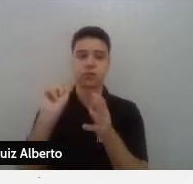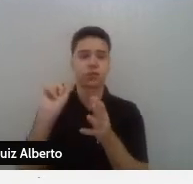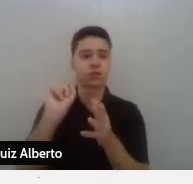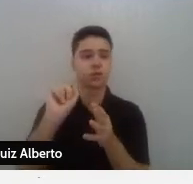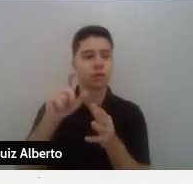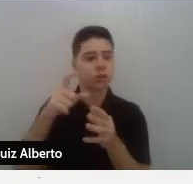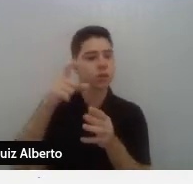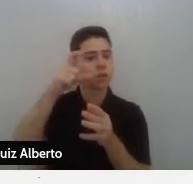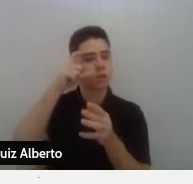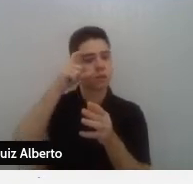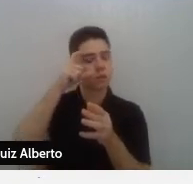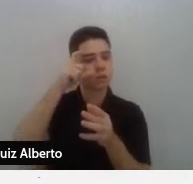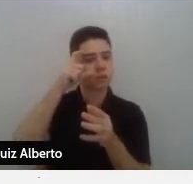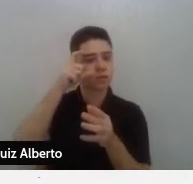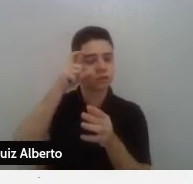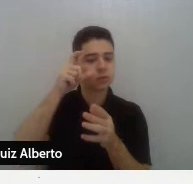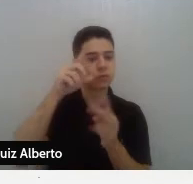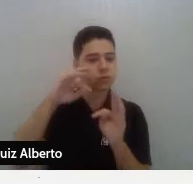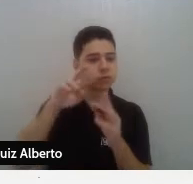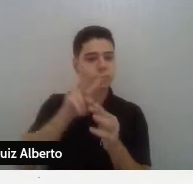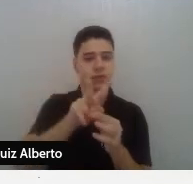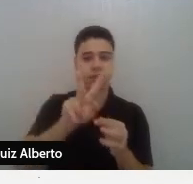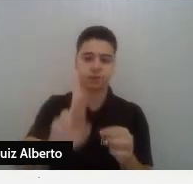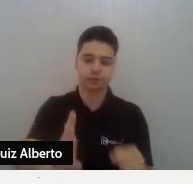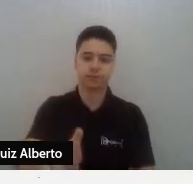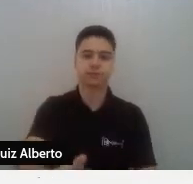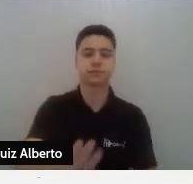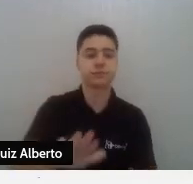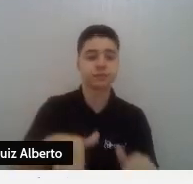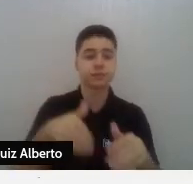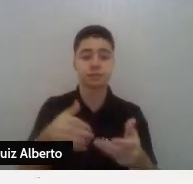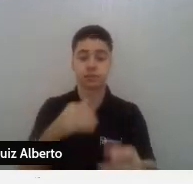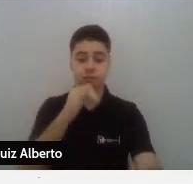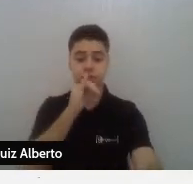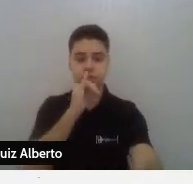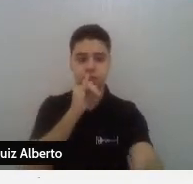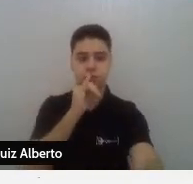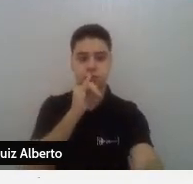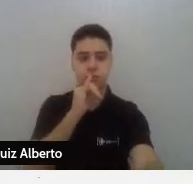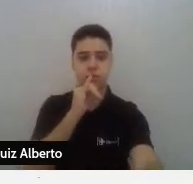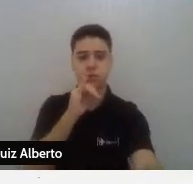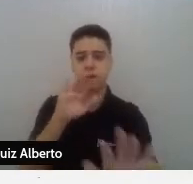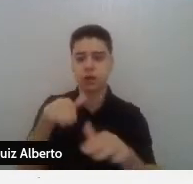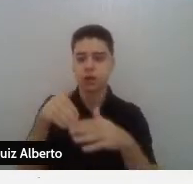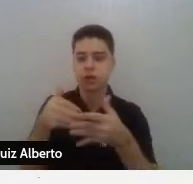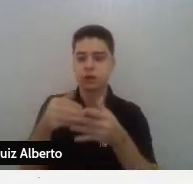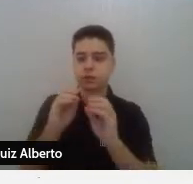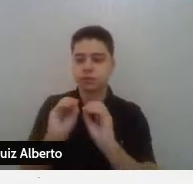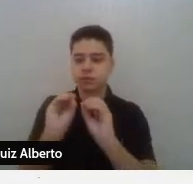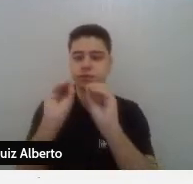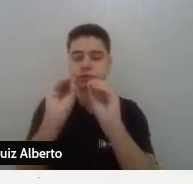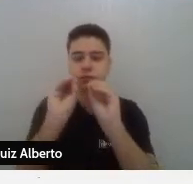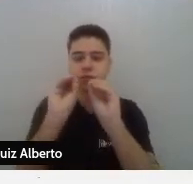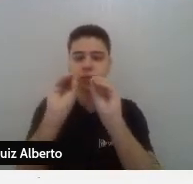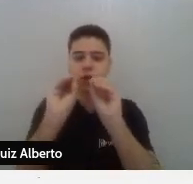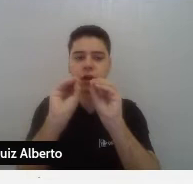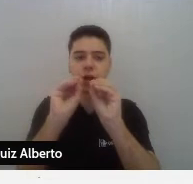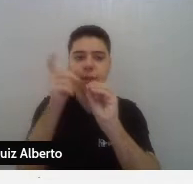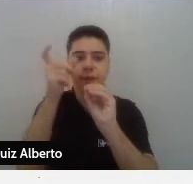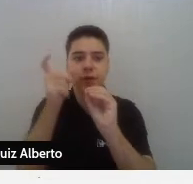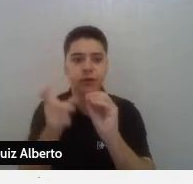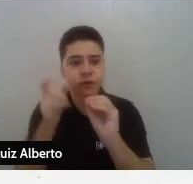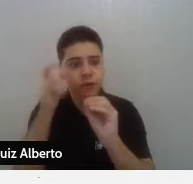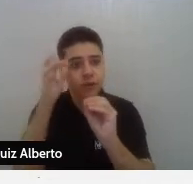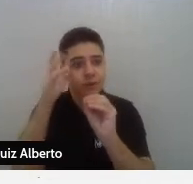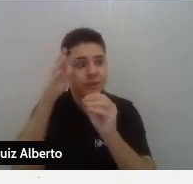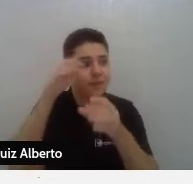de realidade aumentada, né? Esses óculos, eles colocam o espectador